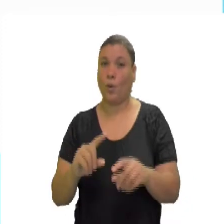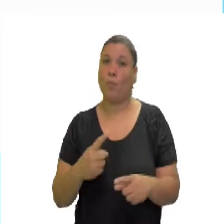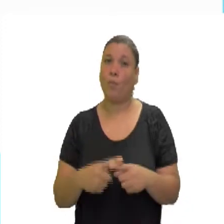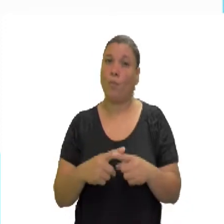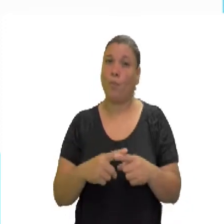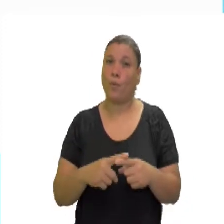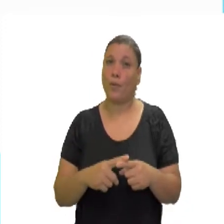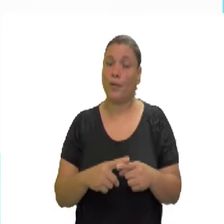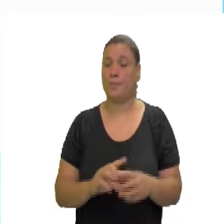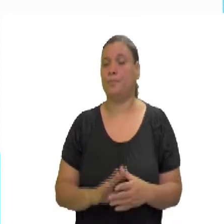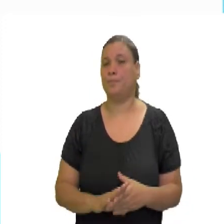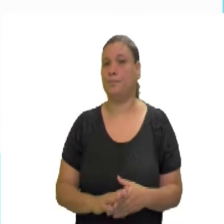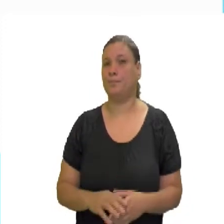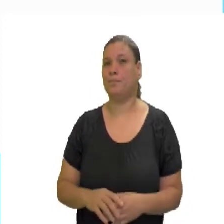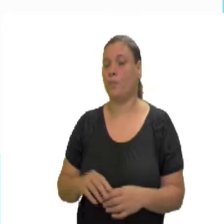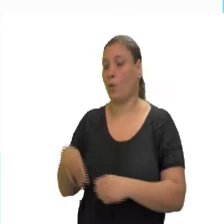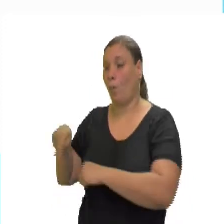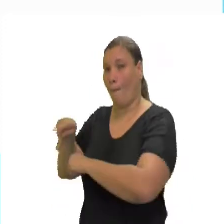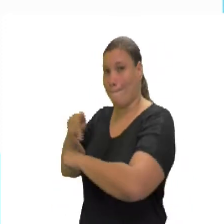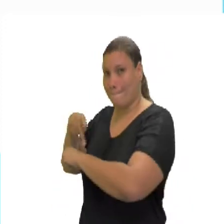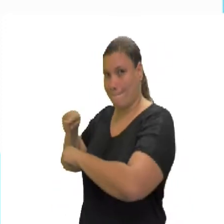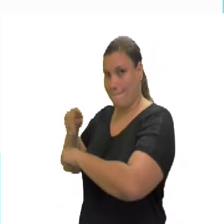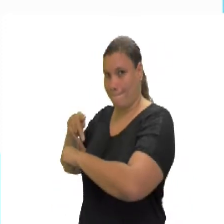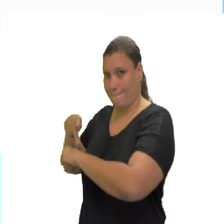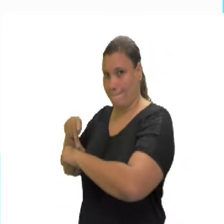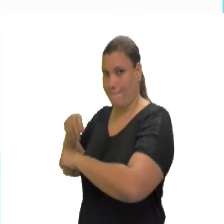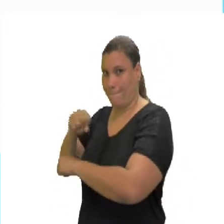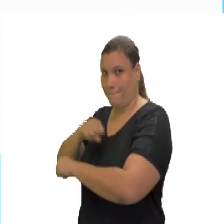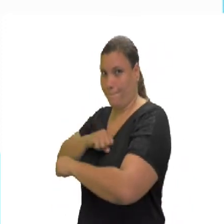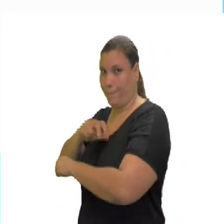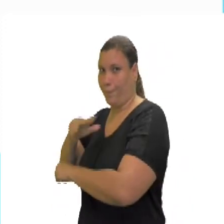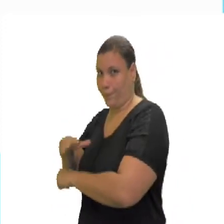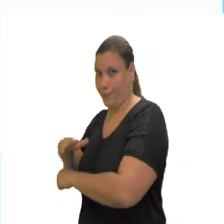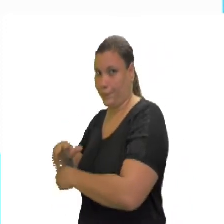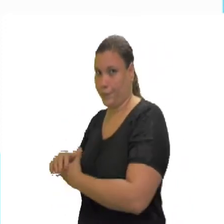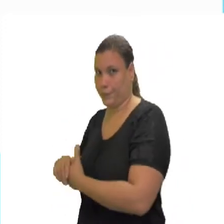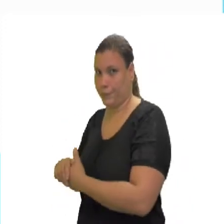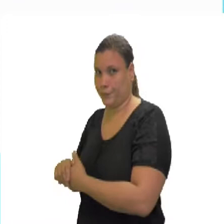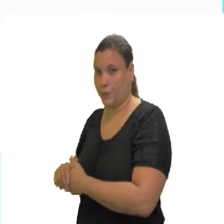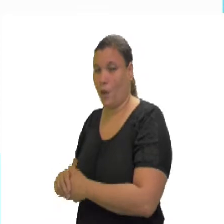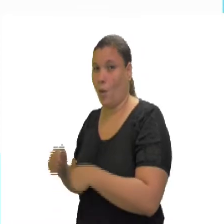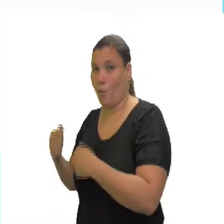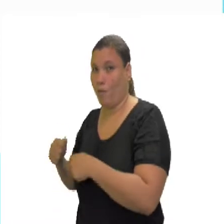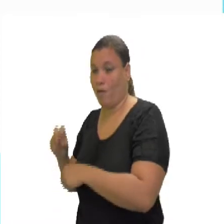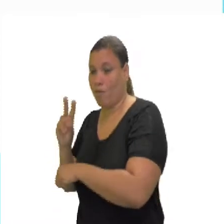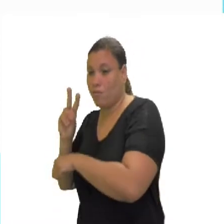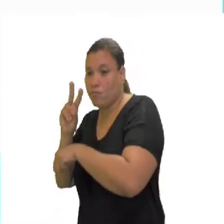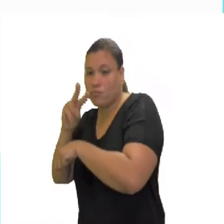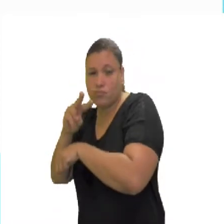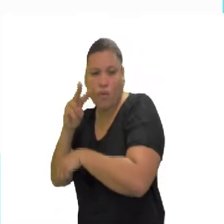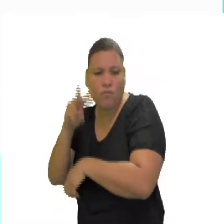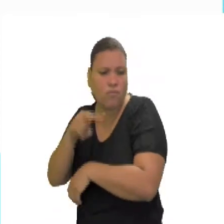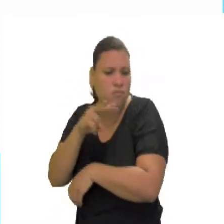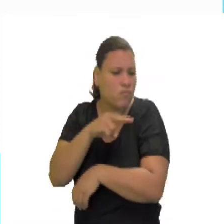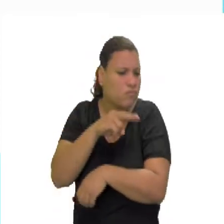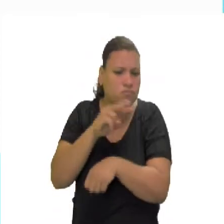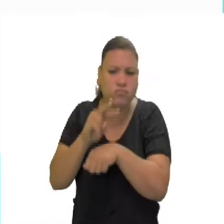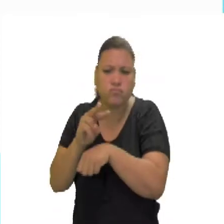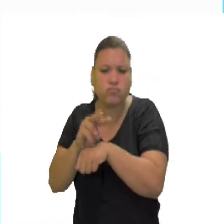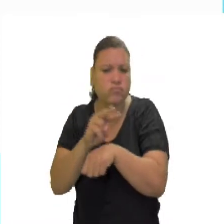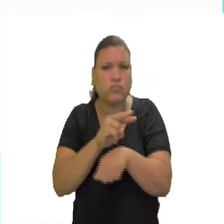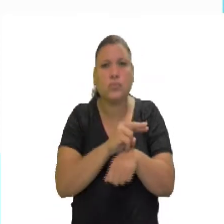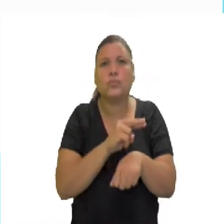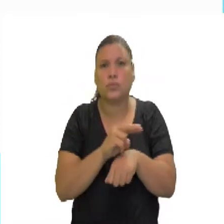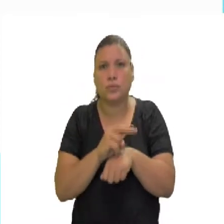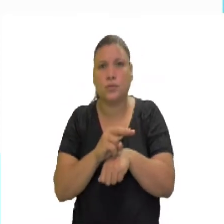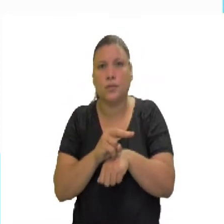a cuidar desse ouro e a não deixar que tivessem roubos ou que as